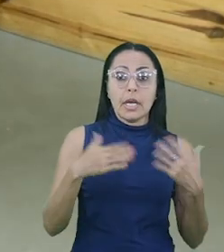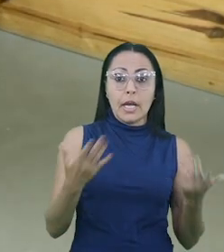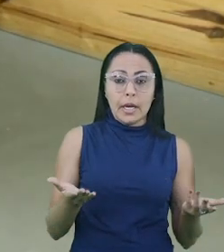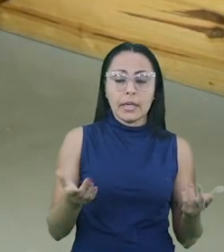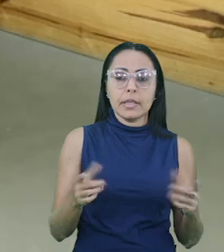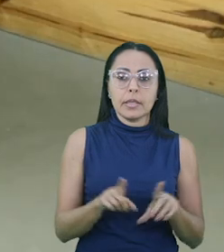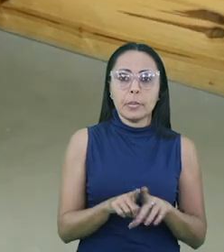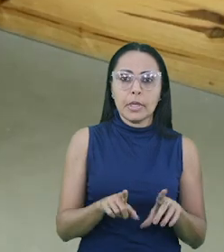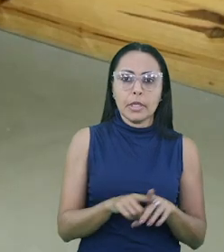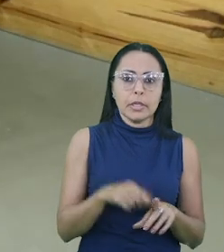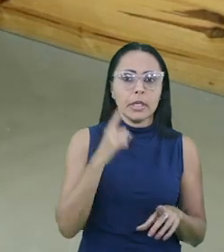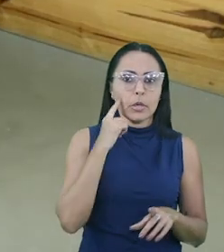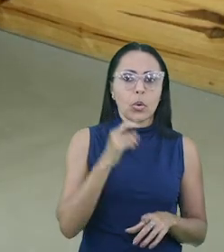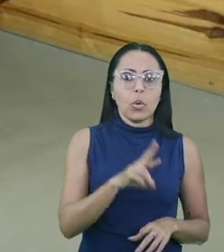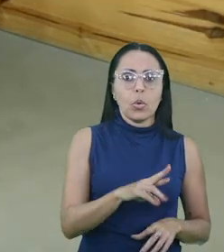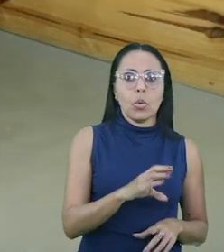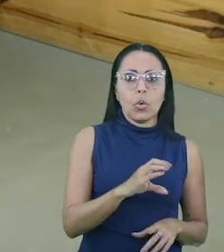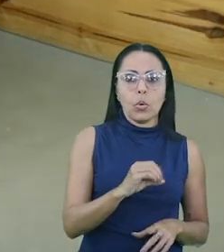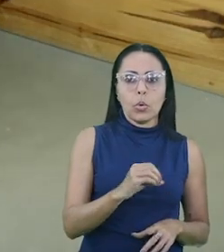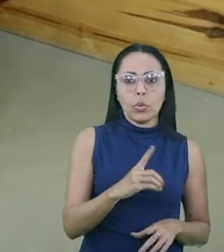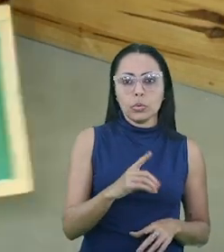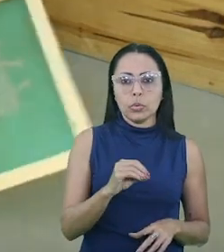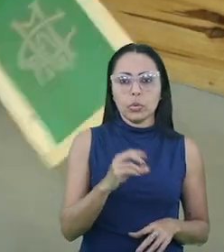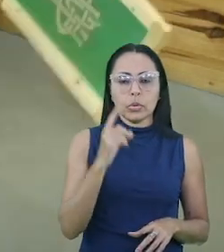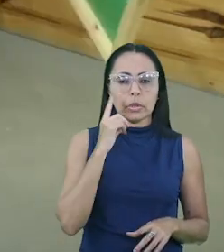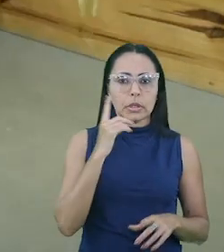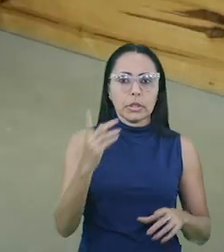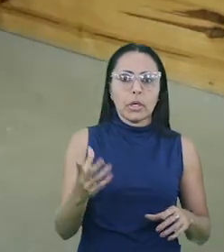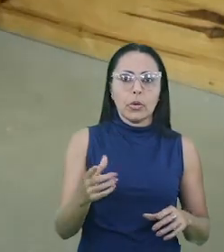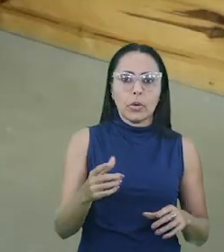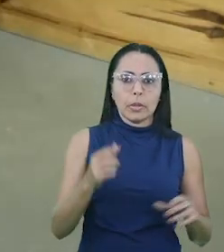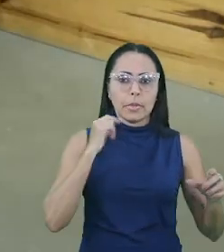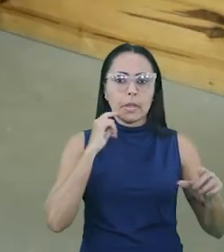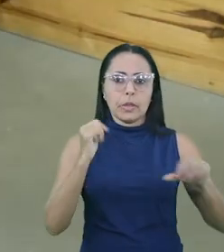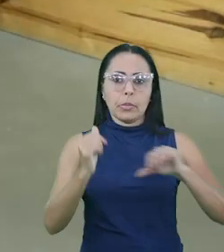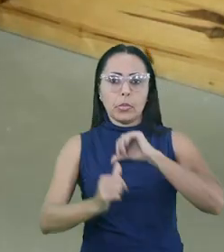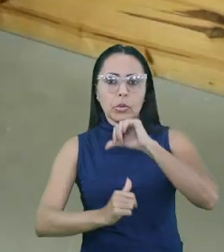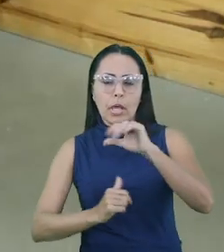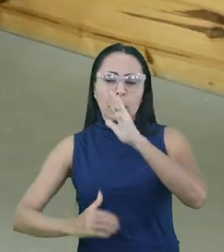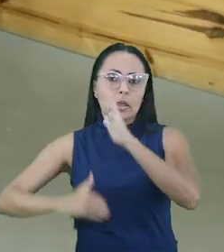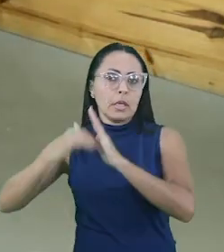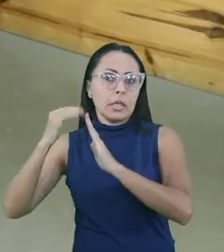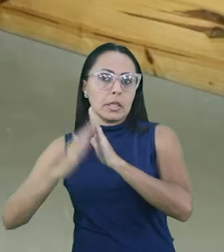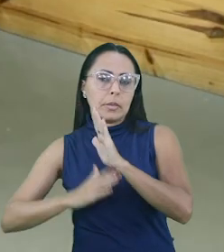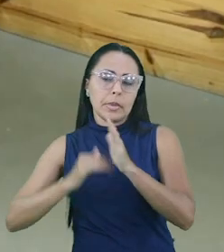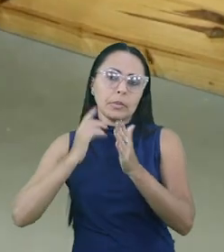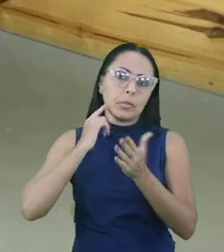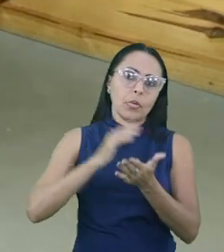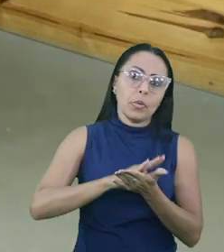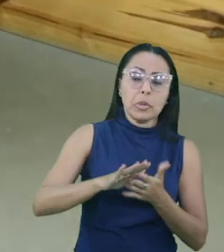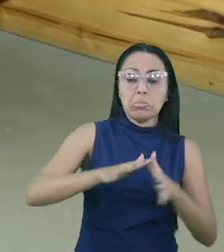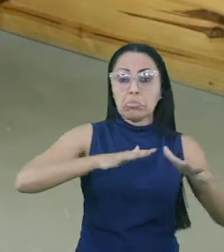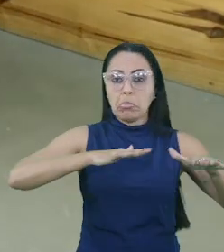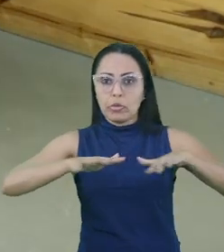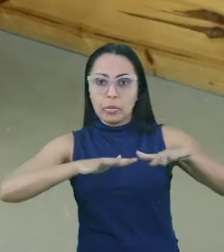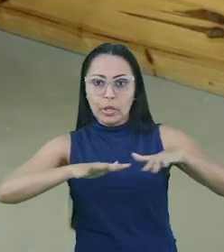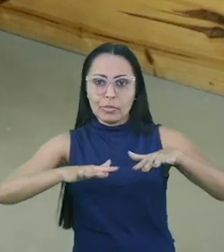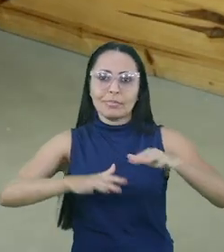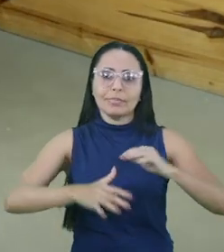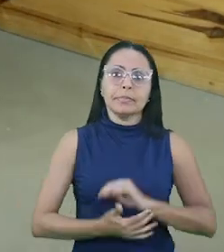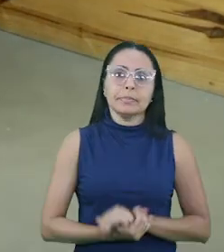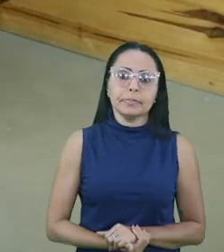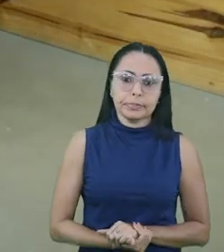o rodo, que é o que a gente usa para transferir a tinta para a superfície, e é exatamente nesse movimento. A